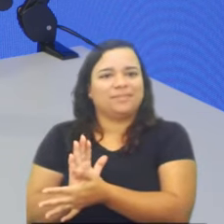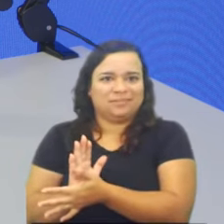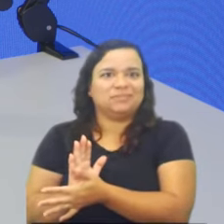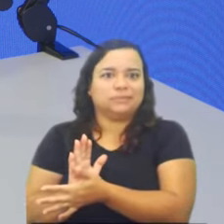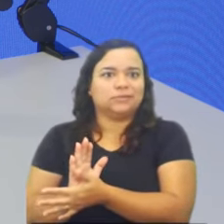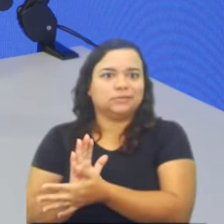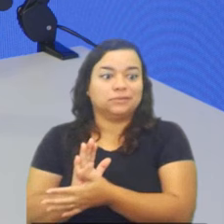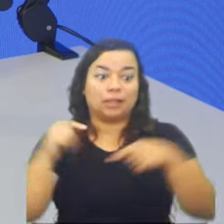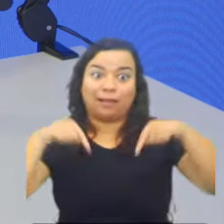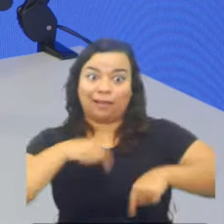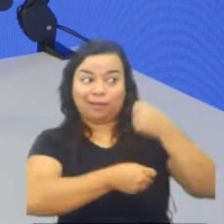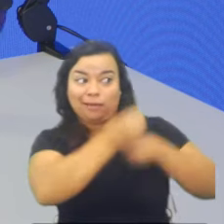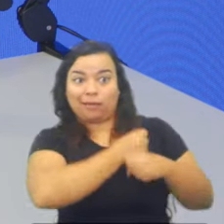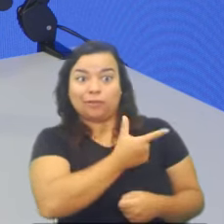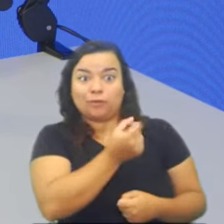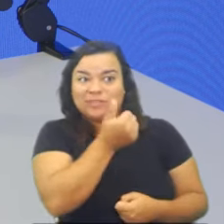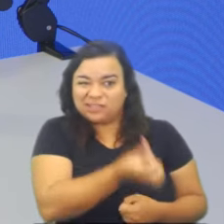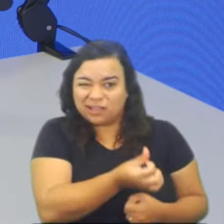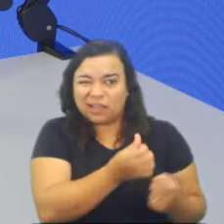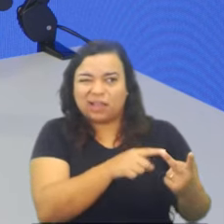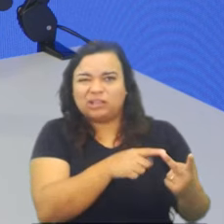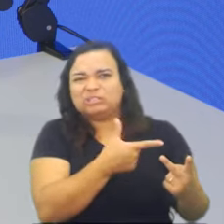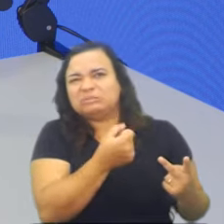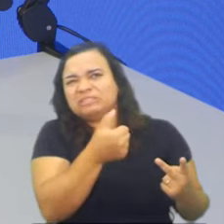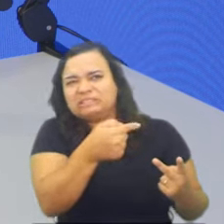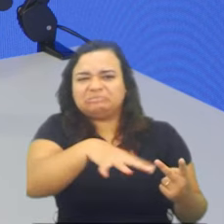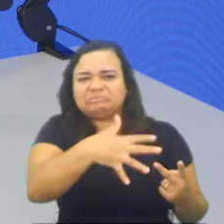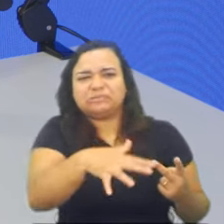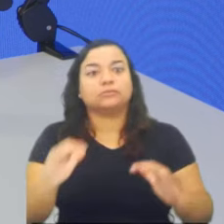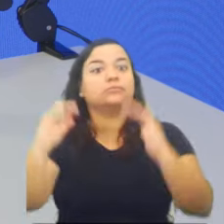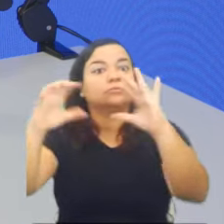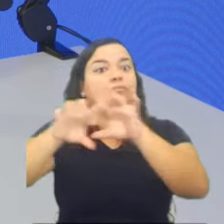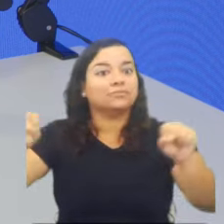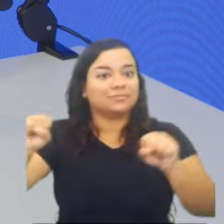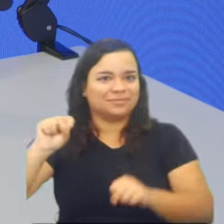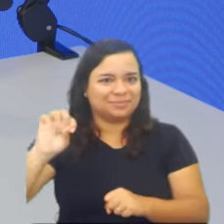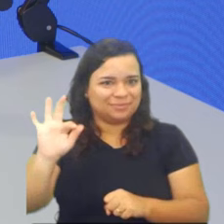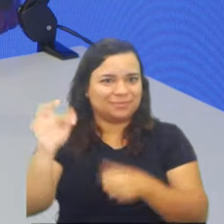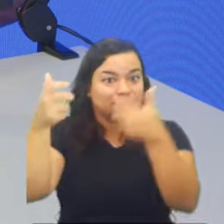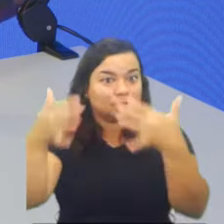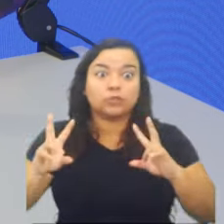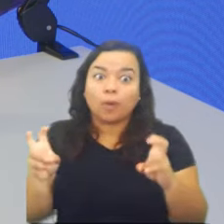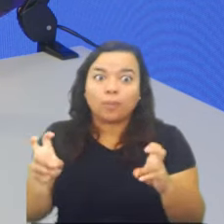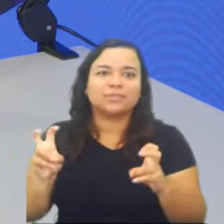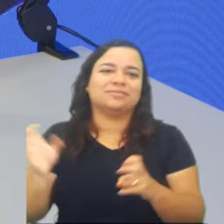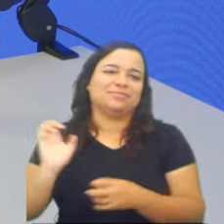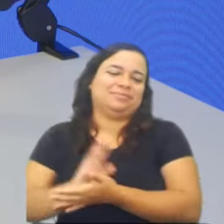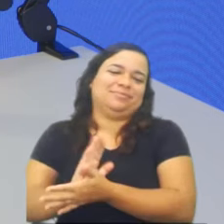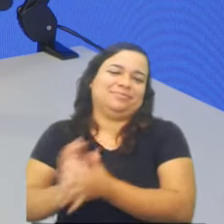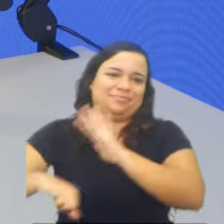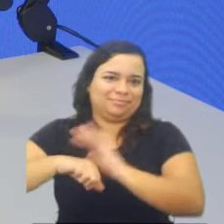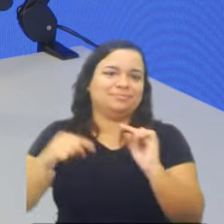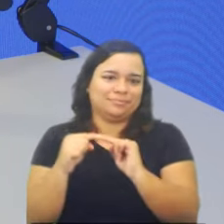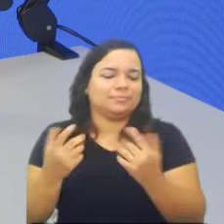agora em 2016 2017 que o que o Supremo eh eh voltou a comentar isso voltou a falar sobre